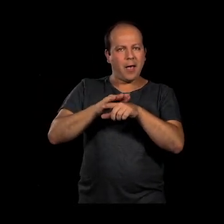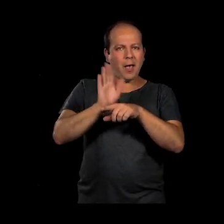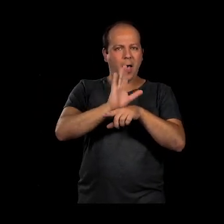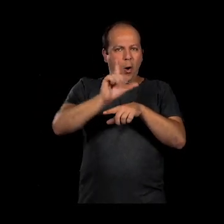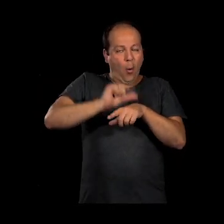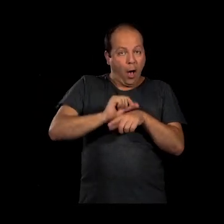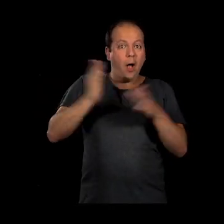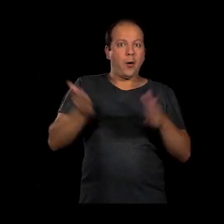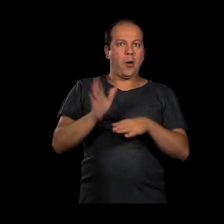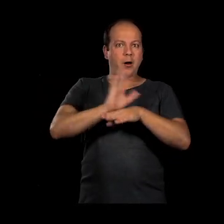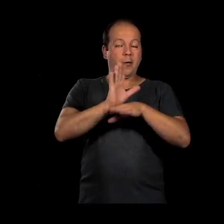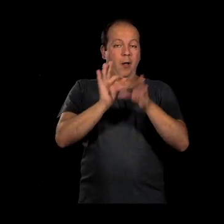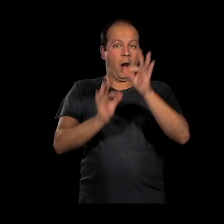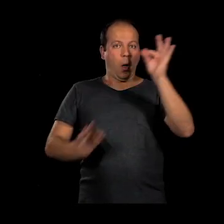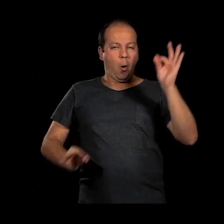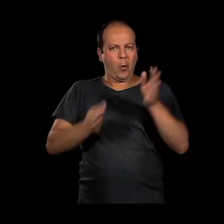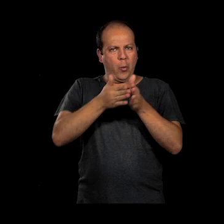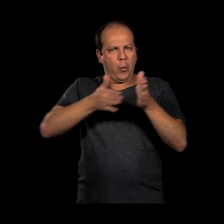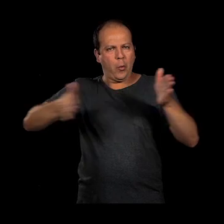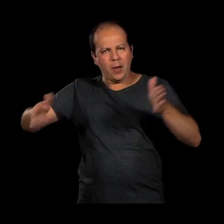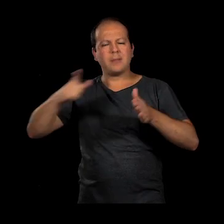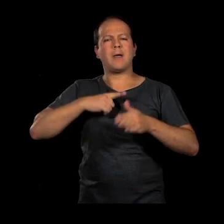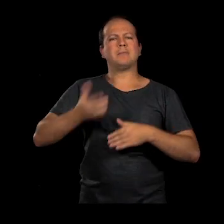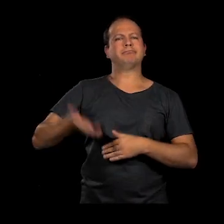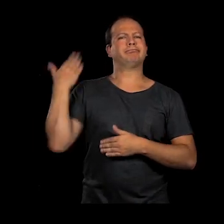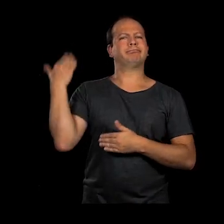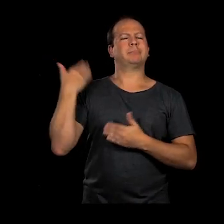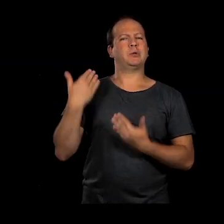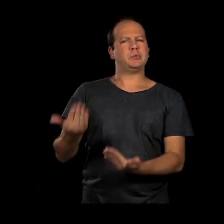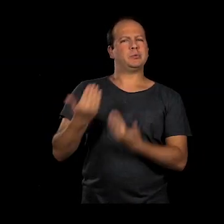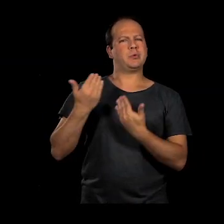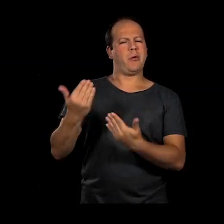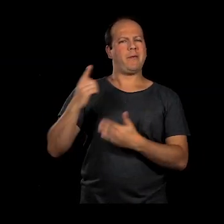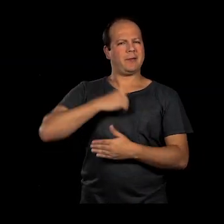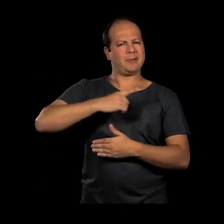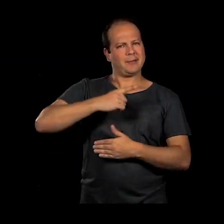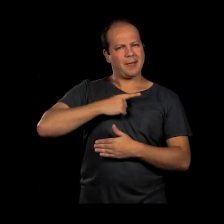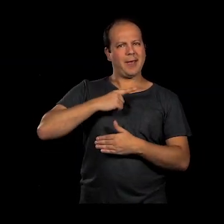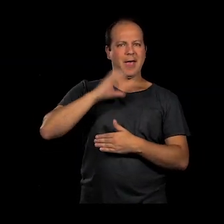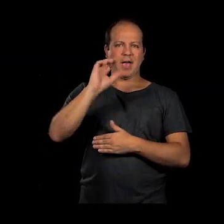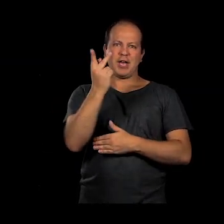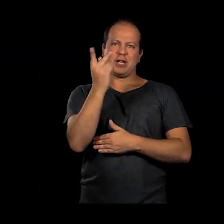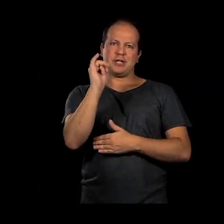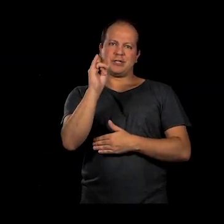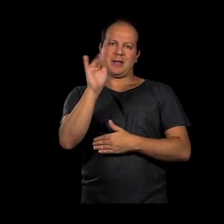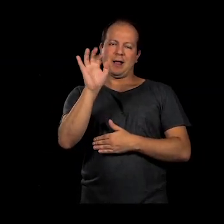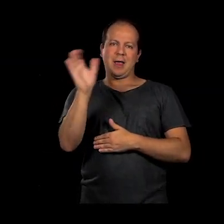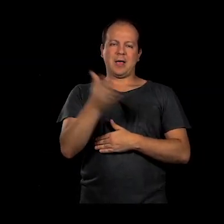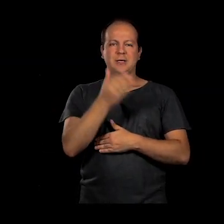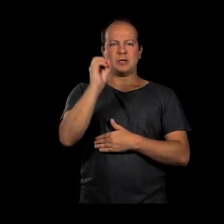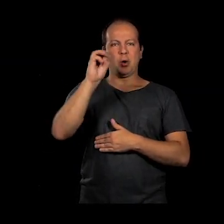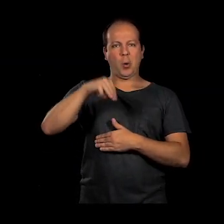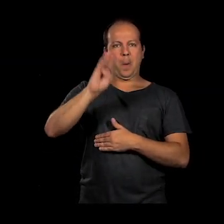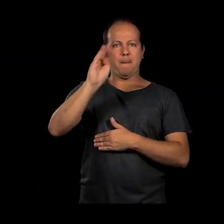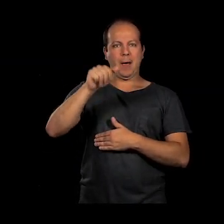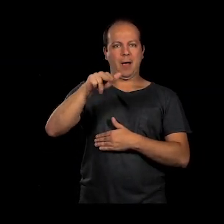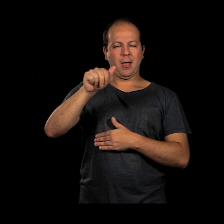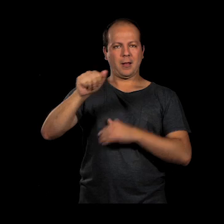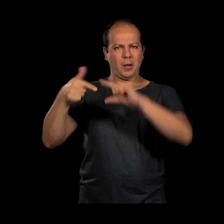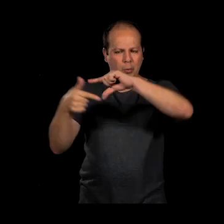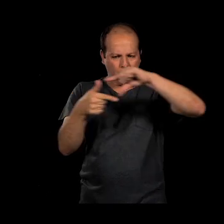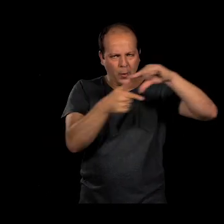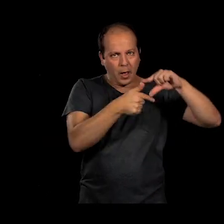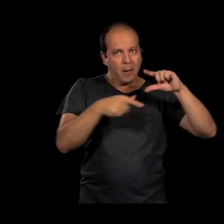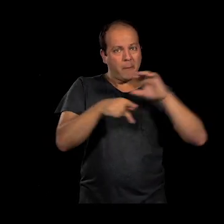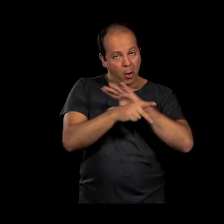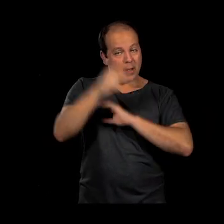um longa agora. E desde moleque eu sempre li muito quadrinho, eu acho que a Chiclete com Banana e toda a produção de quadrinho independente de